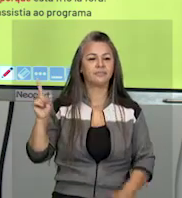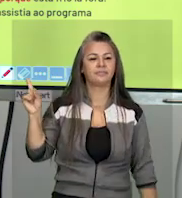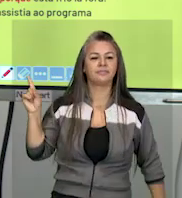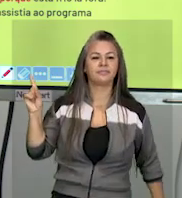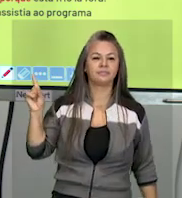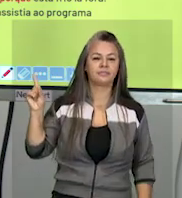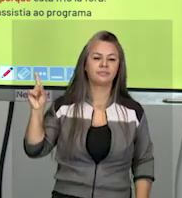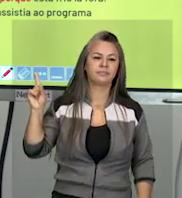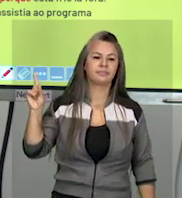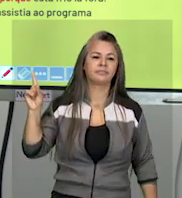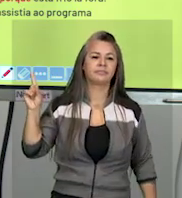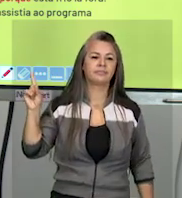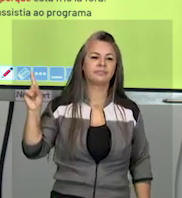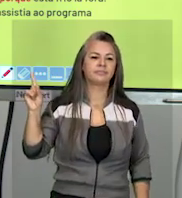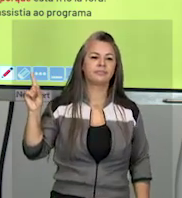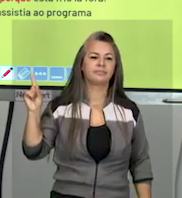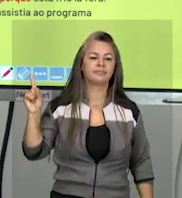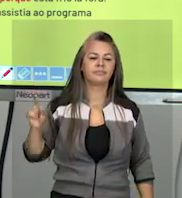É 2, né?